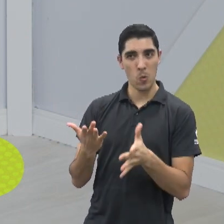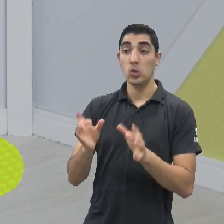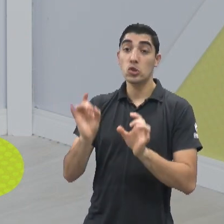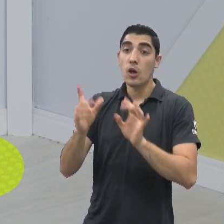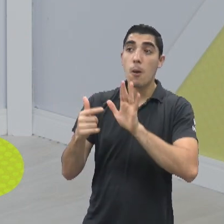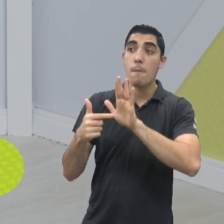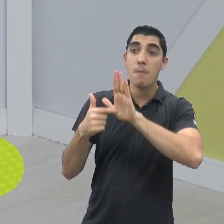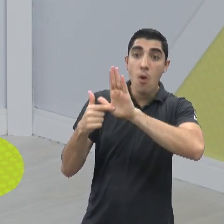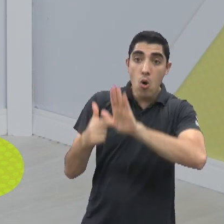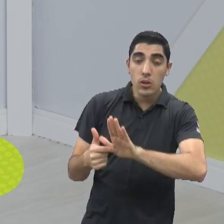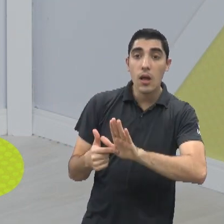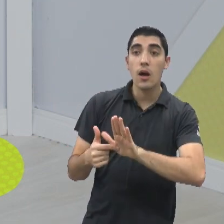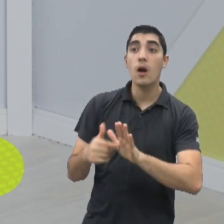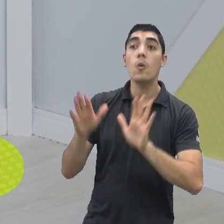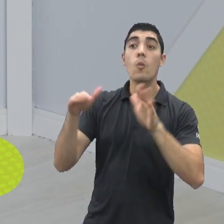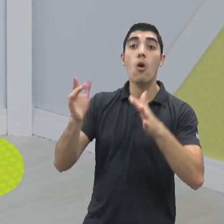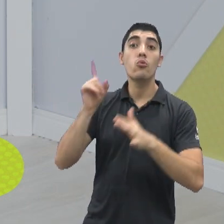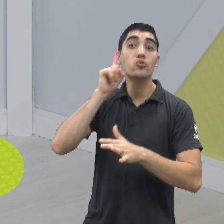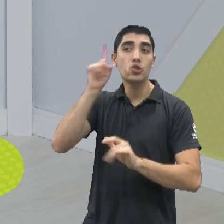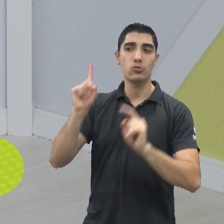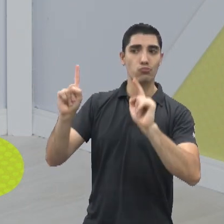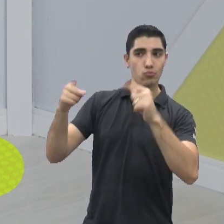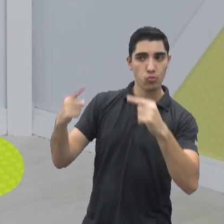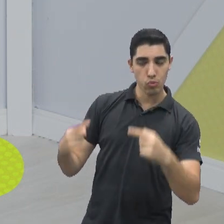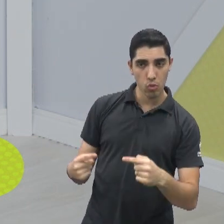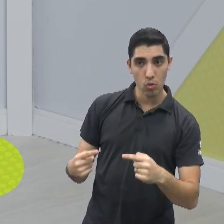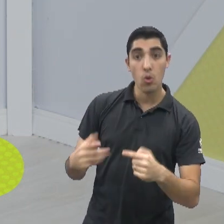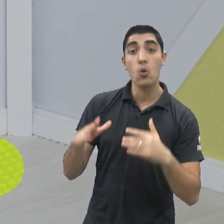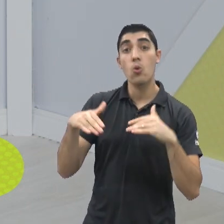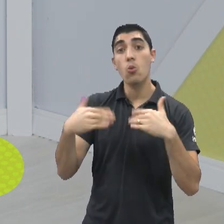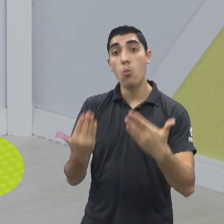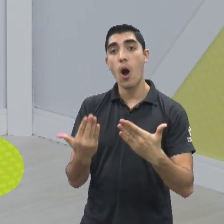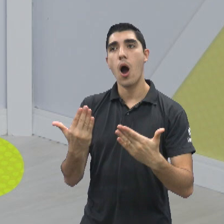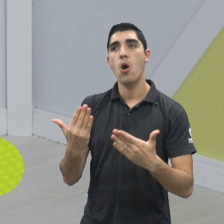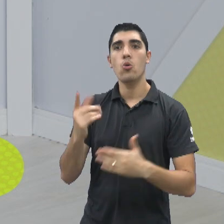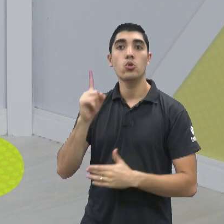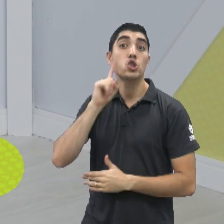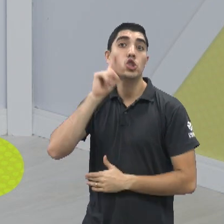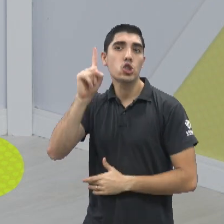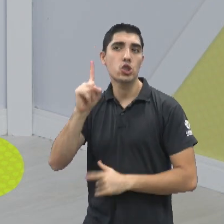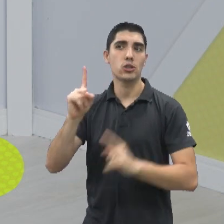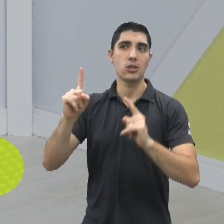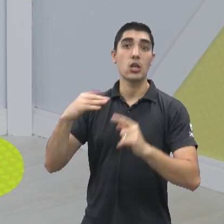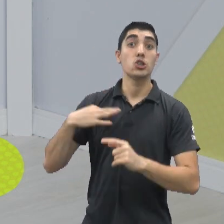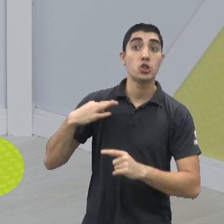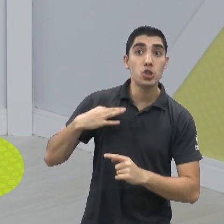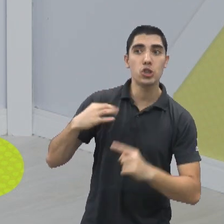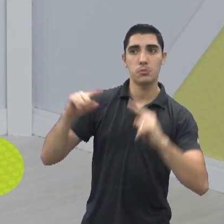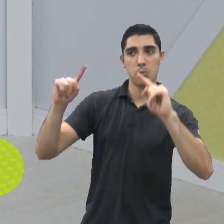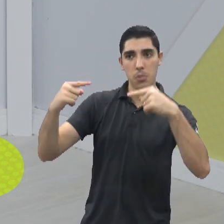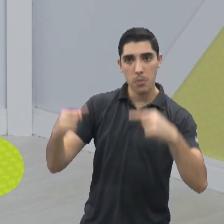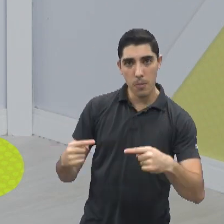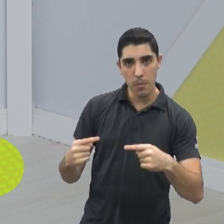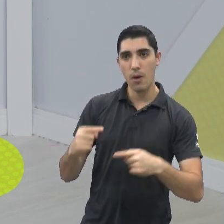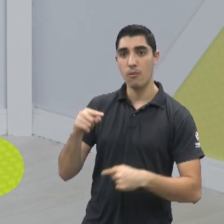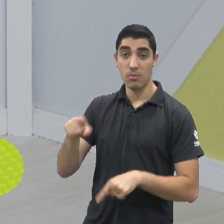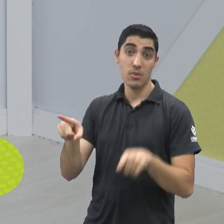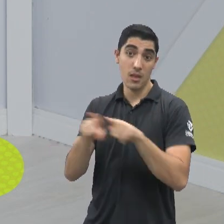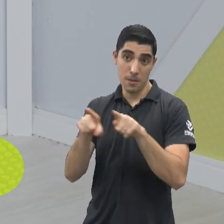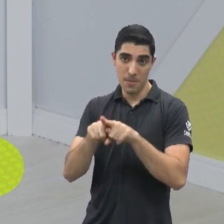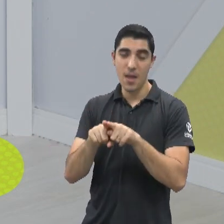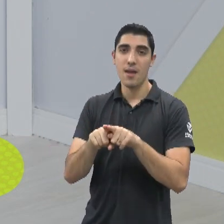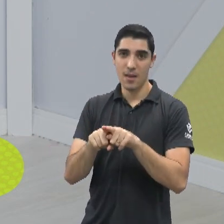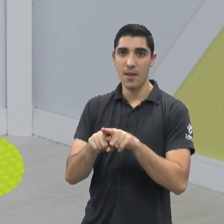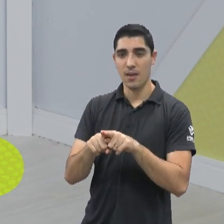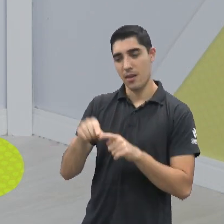né, de jogos, o caminho que o São José vai percorrer aí com o clássico, enfim, inclusive, né, muito provavelmente o